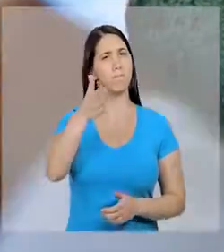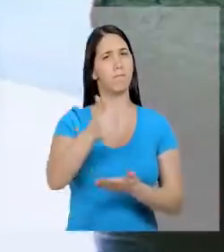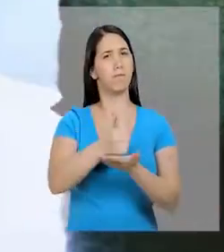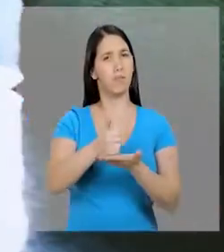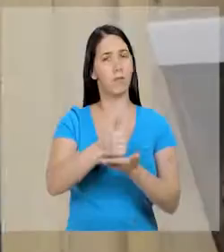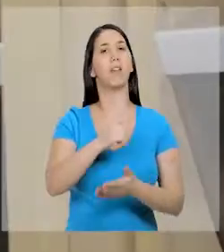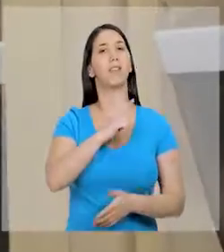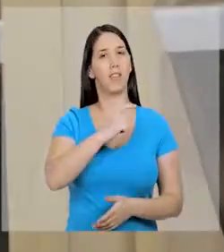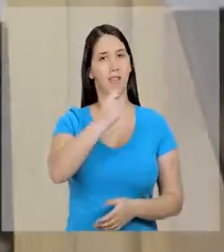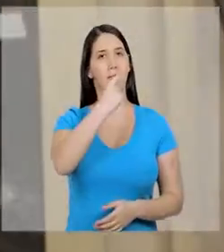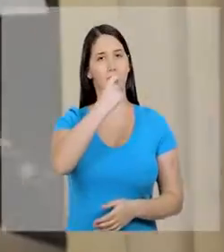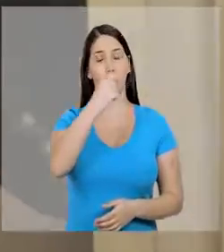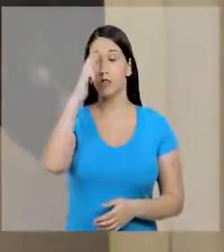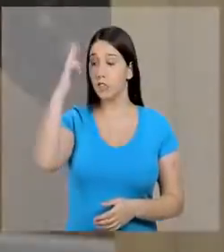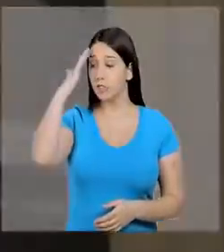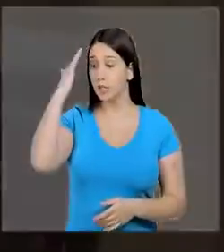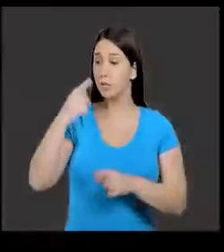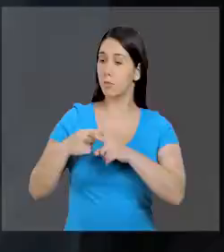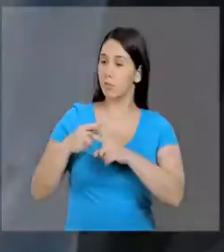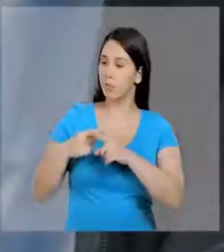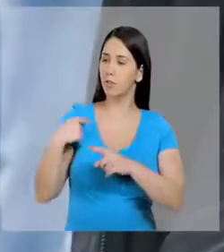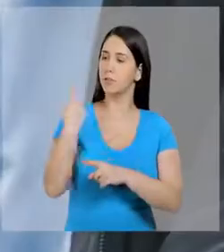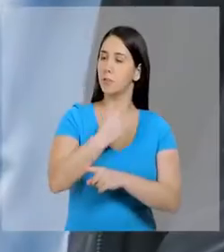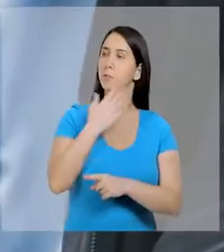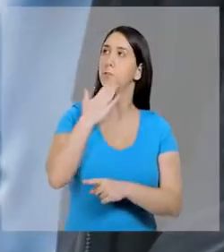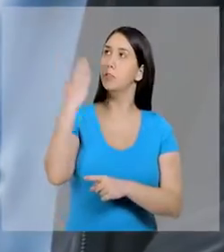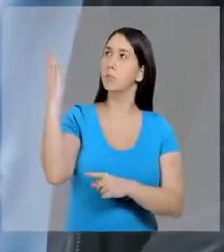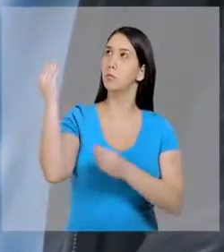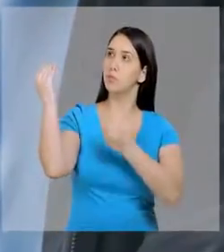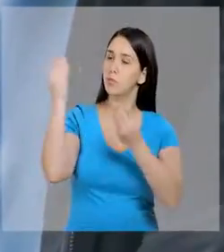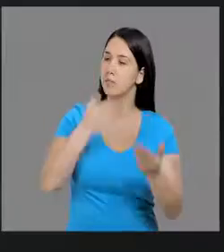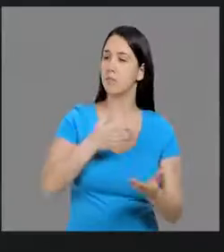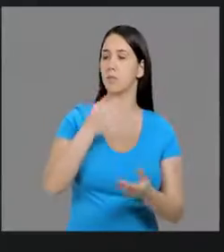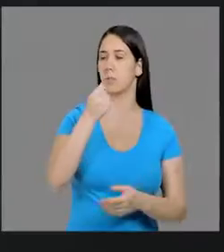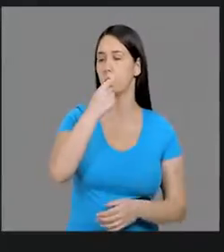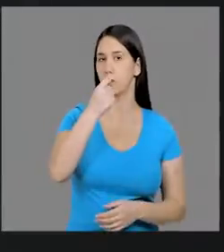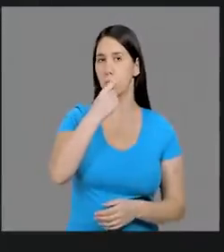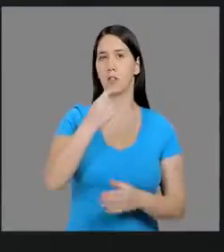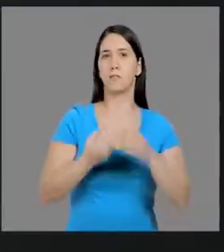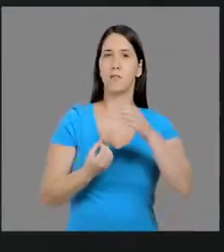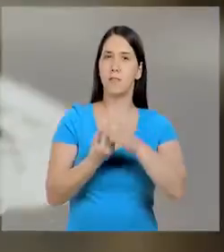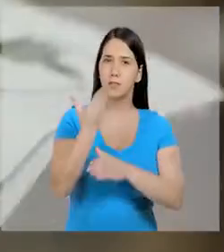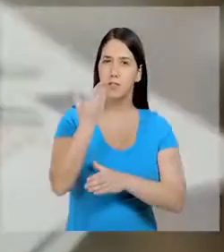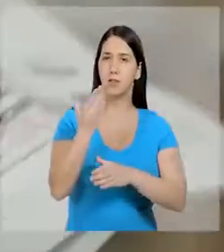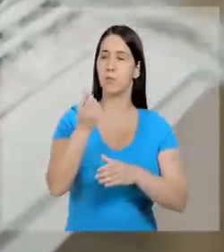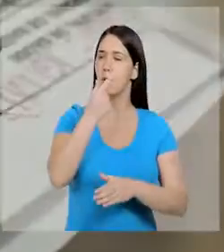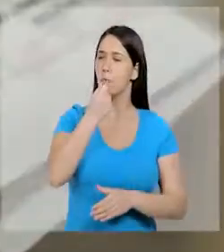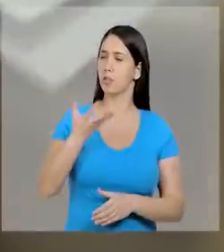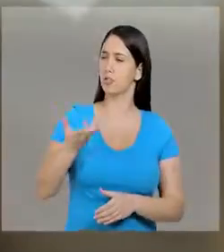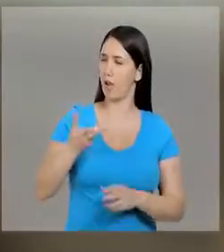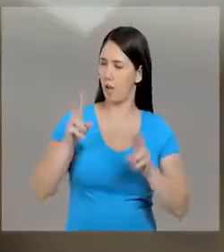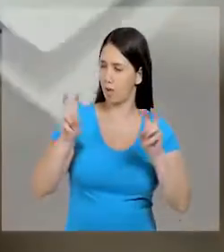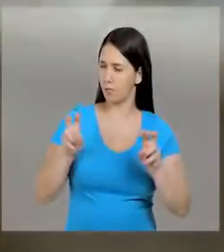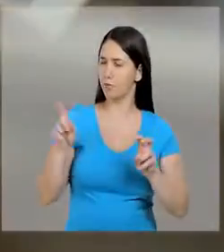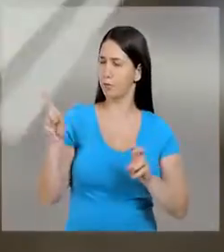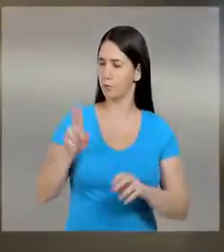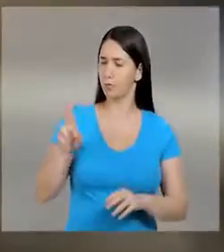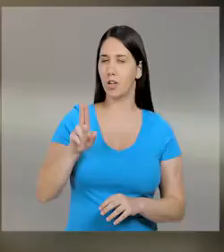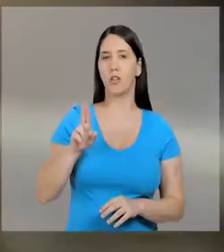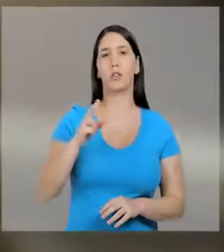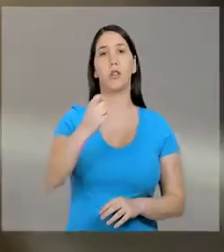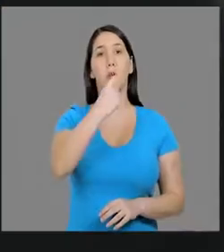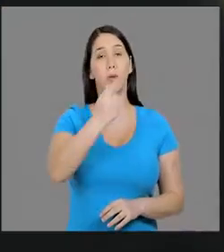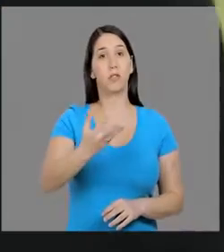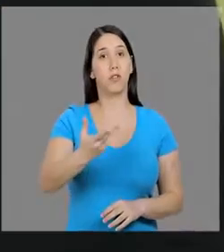na farmácia ter remédio. A senhora sabe por quê? Tivemos que pedir uma doação de medicamentos e lançamos um programa chamado Remédio Rápido. Esse que a senhora tem